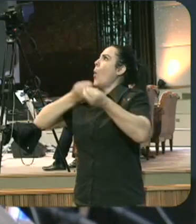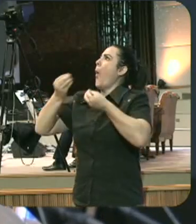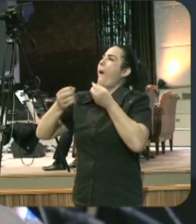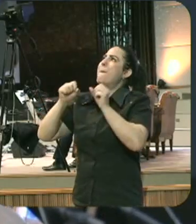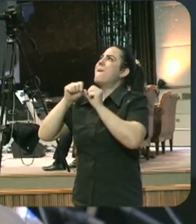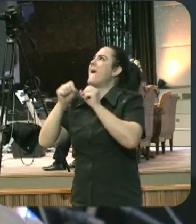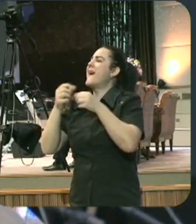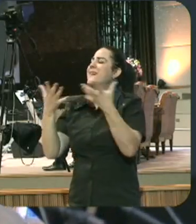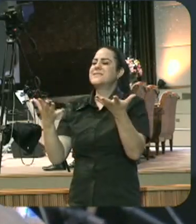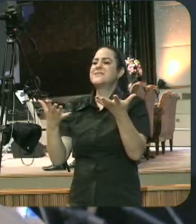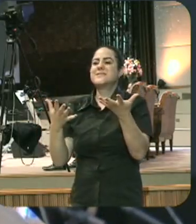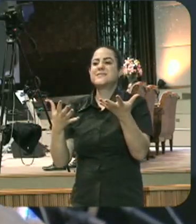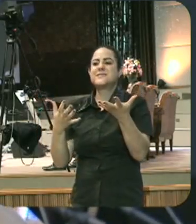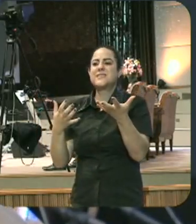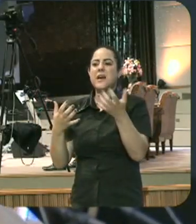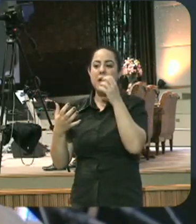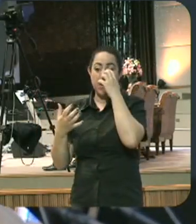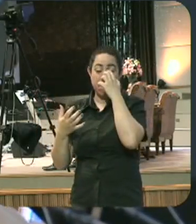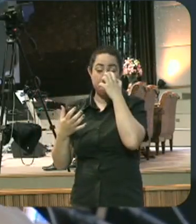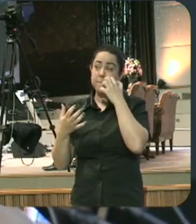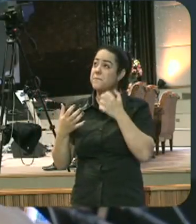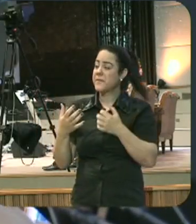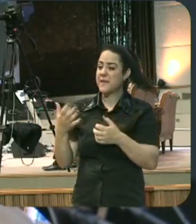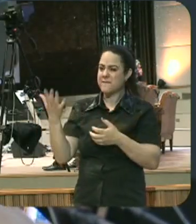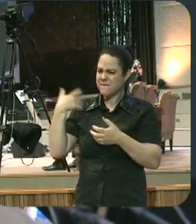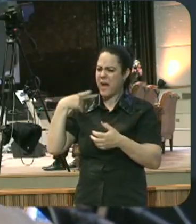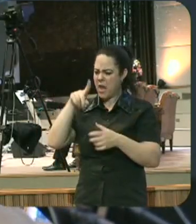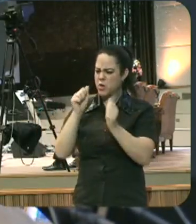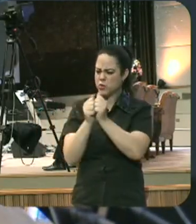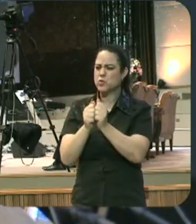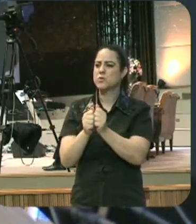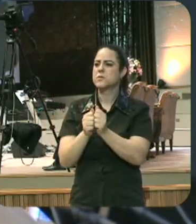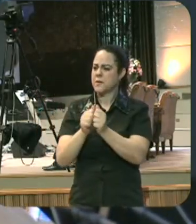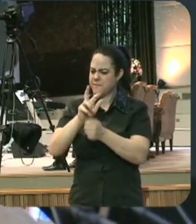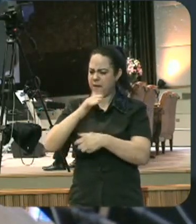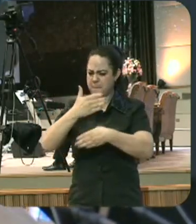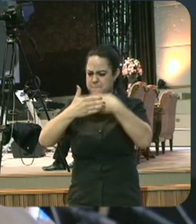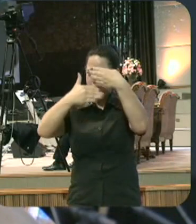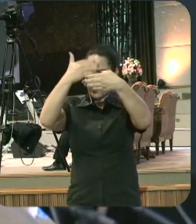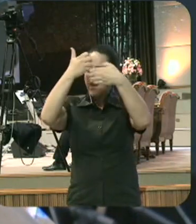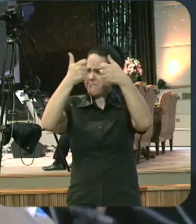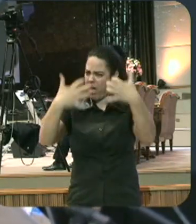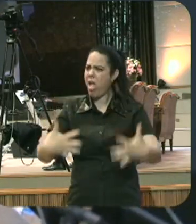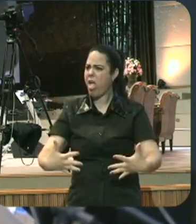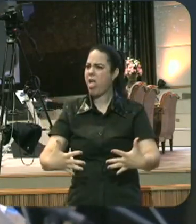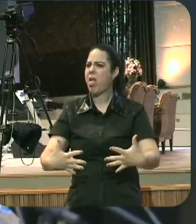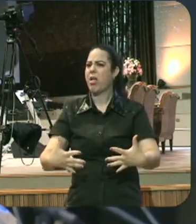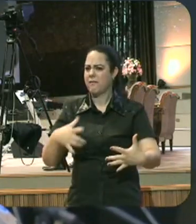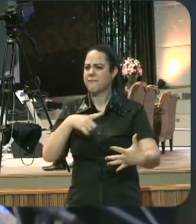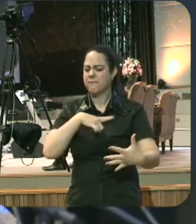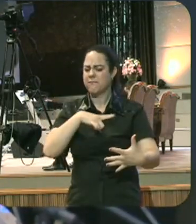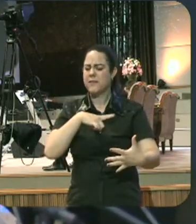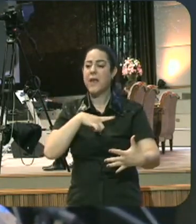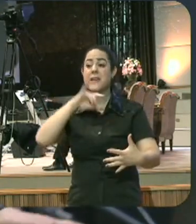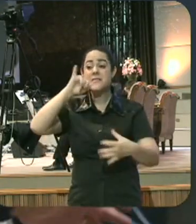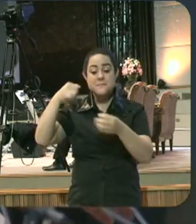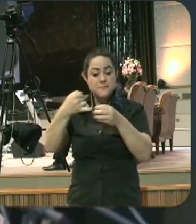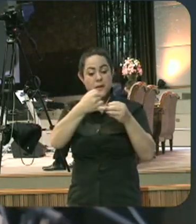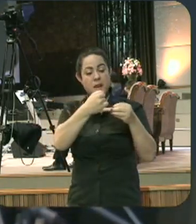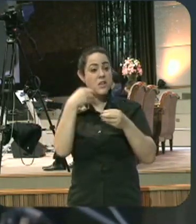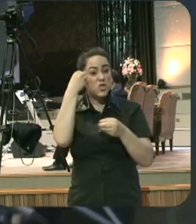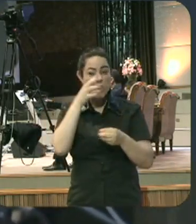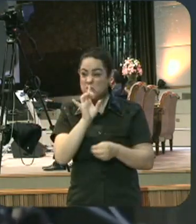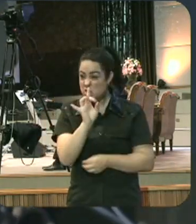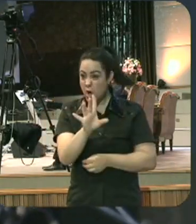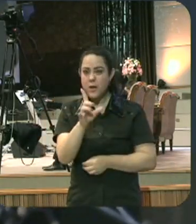jeito? Ele diz: entra que eu sou contigo, porque as muralhas vão cair. E essa não é a experiência de Josué, essa é